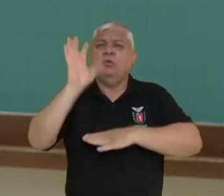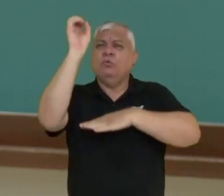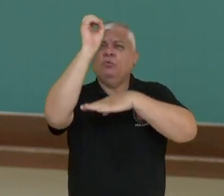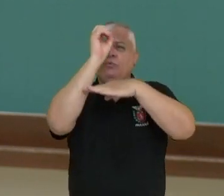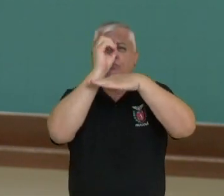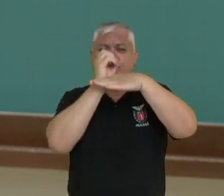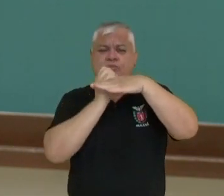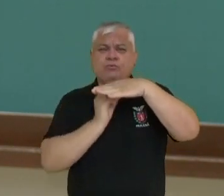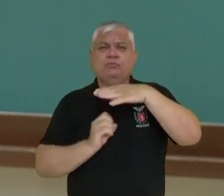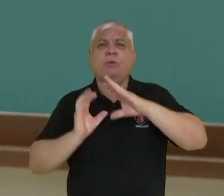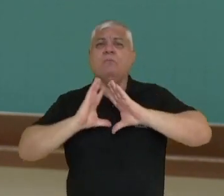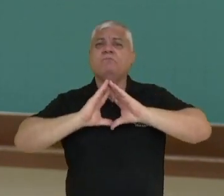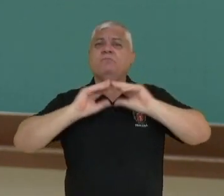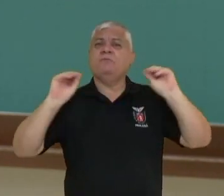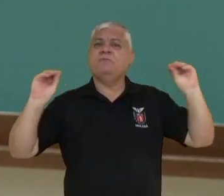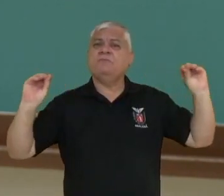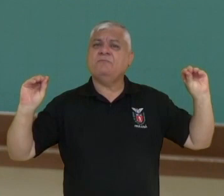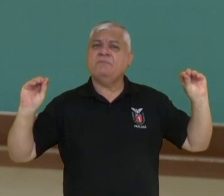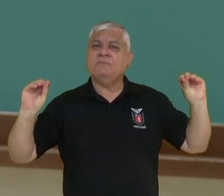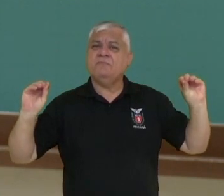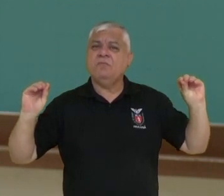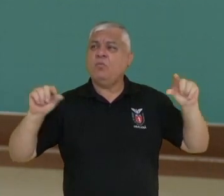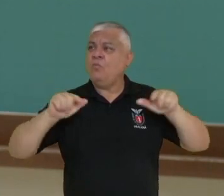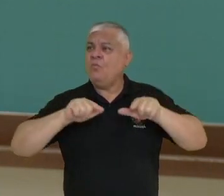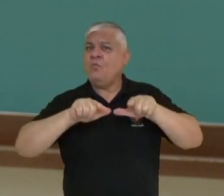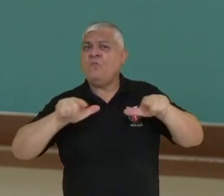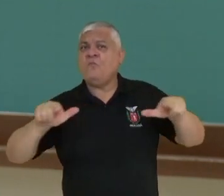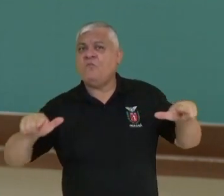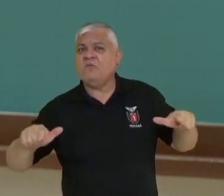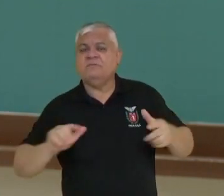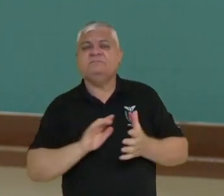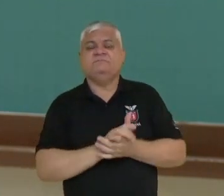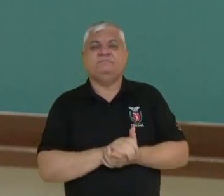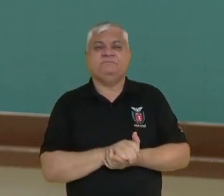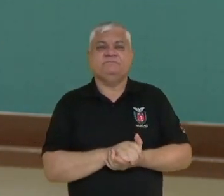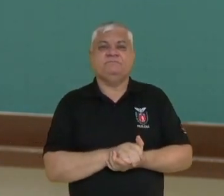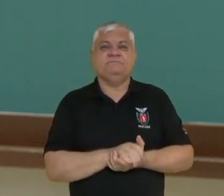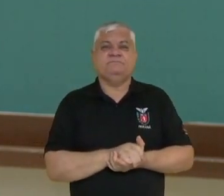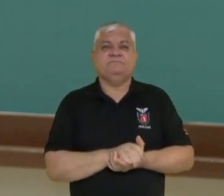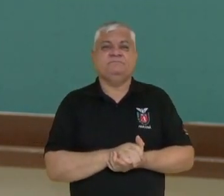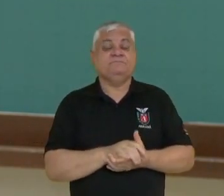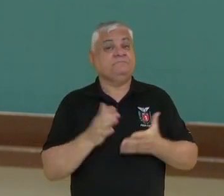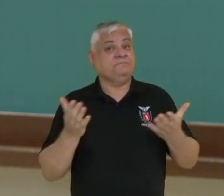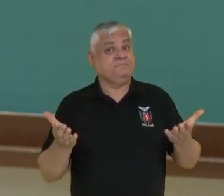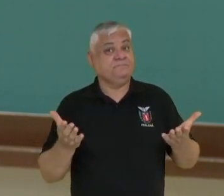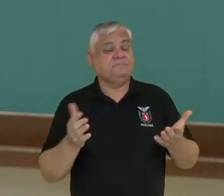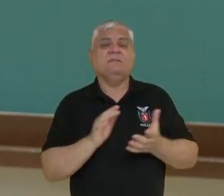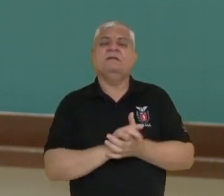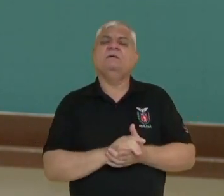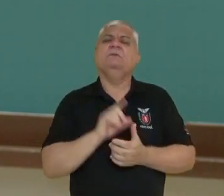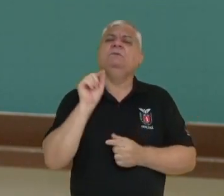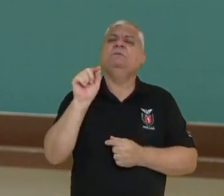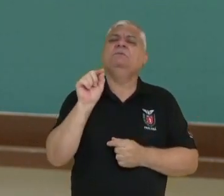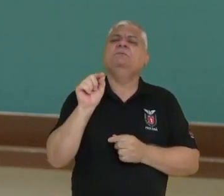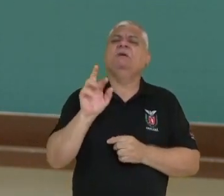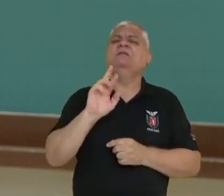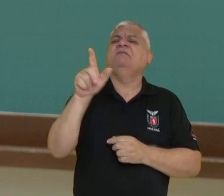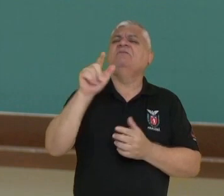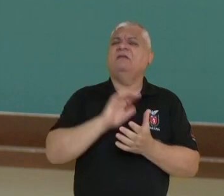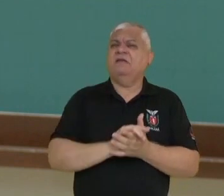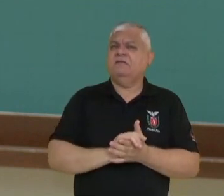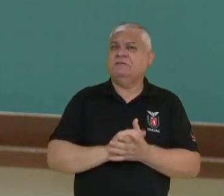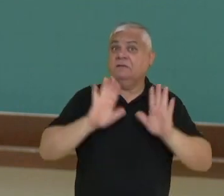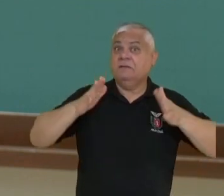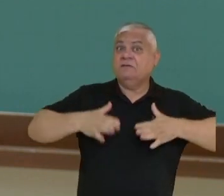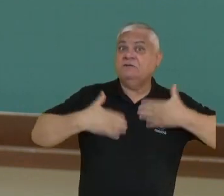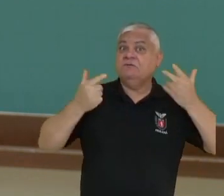já perceberam, né, que não havia mais nada ali, certo? Bom, então qual que é o fato inusitado e ao mesmo tempo assustador